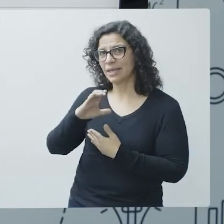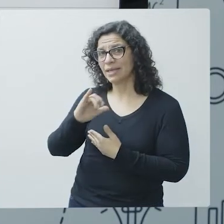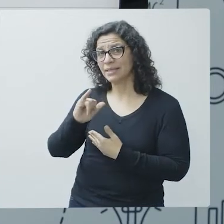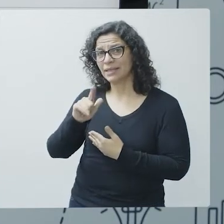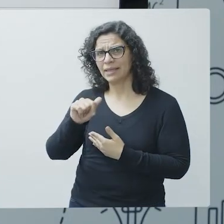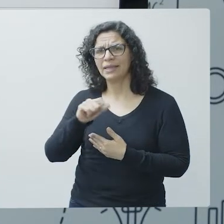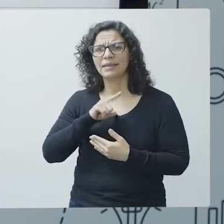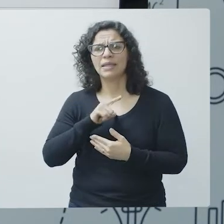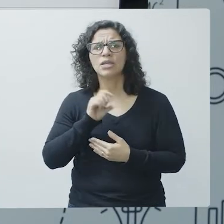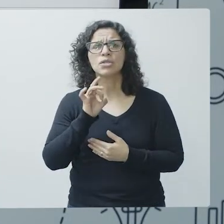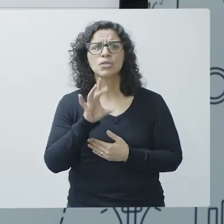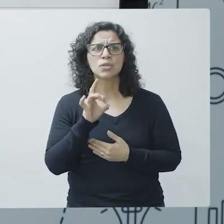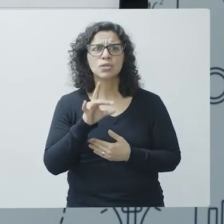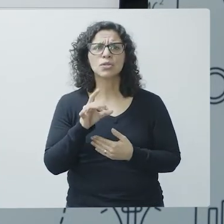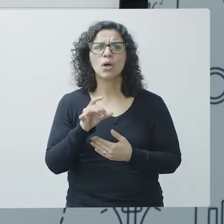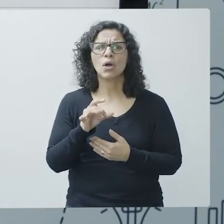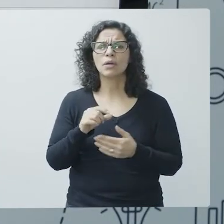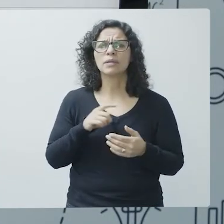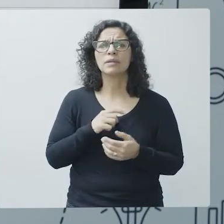ali apenas